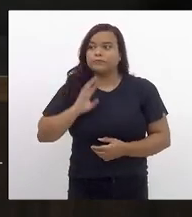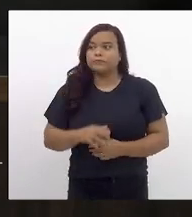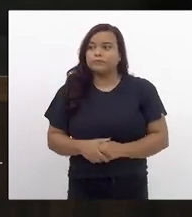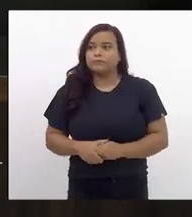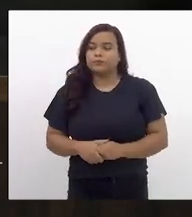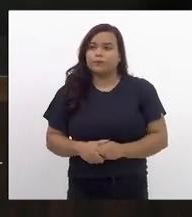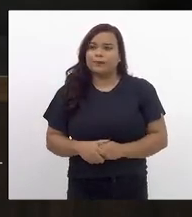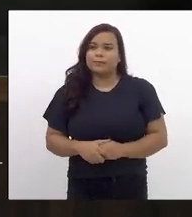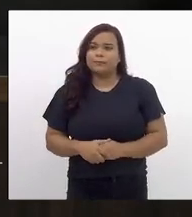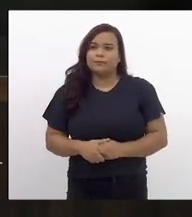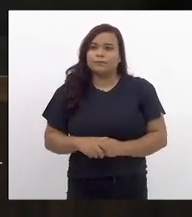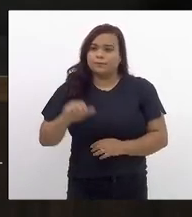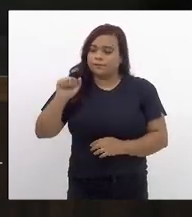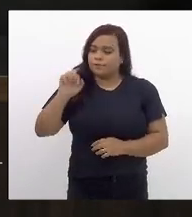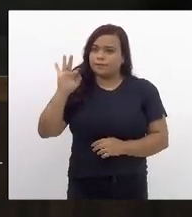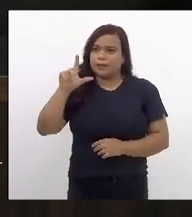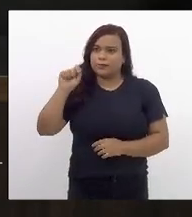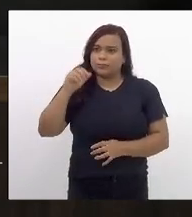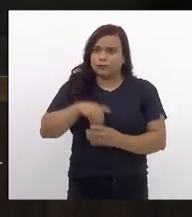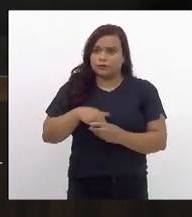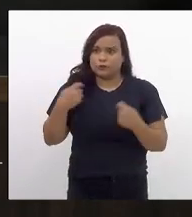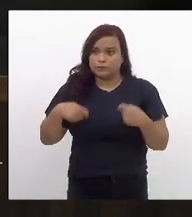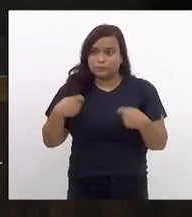Átila Nunes tem que votar.